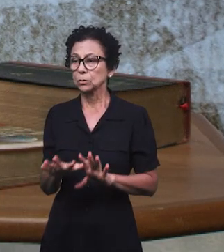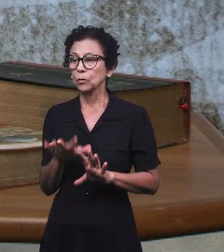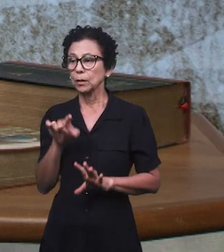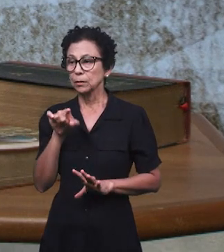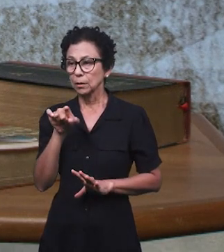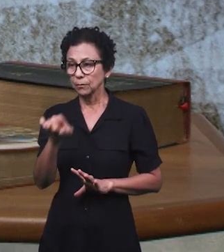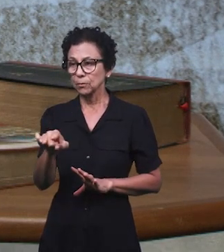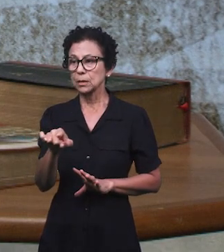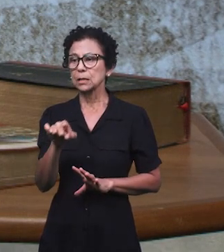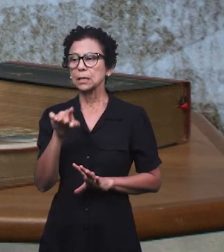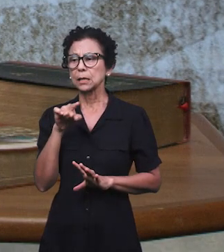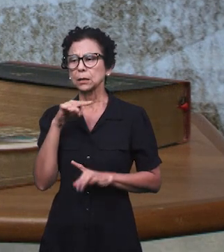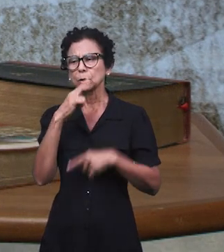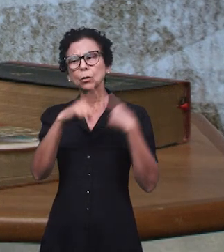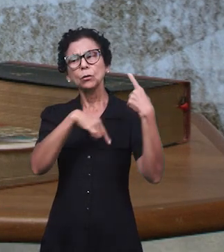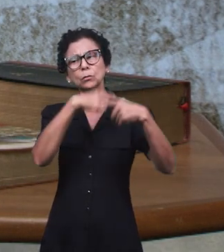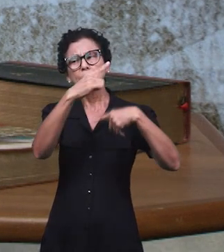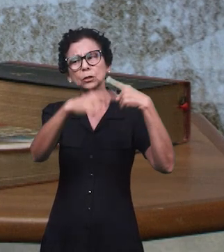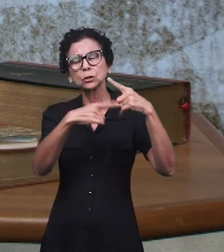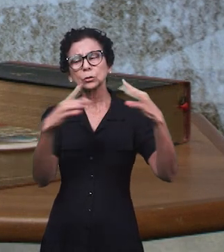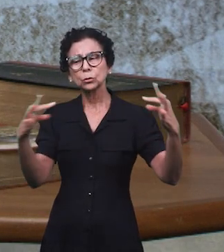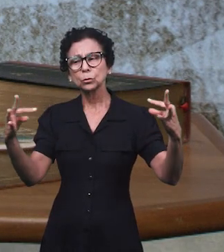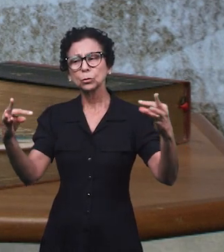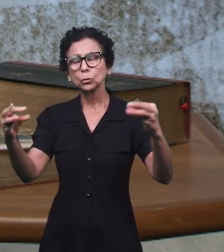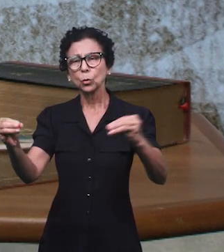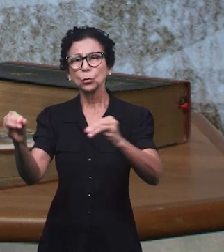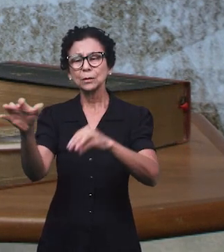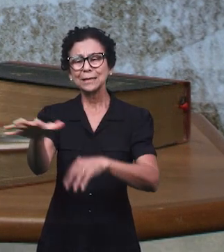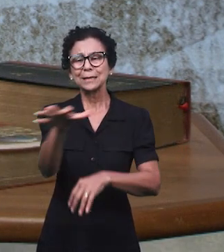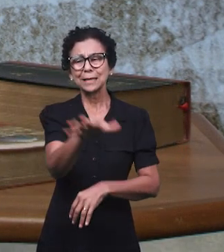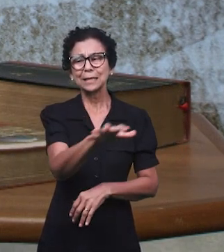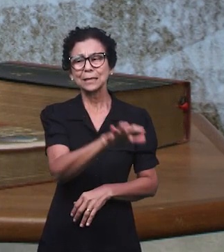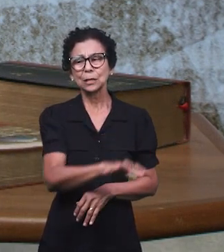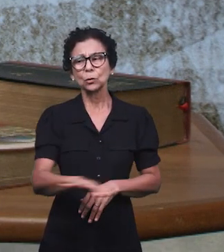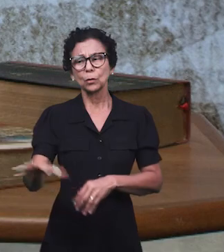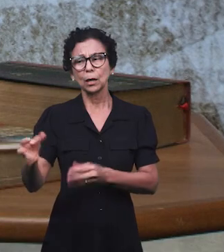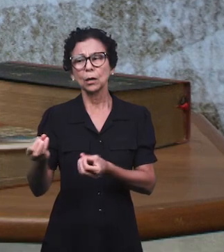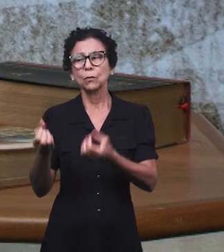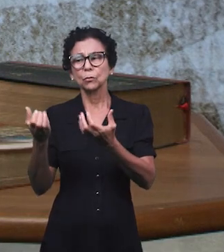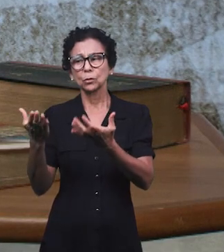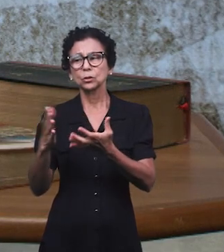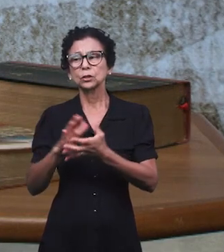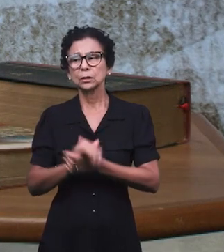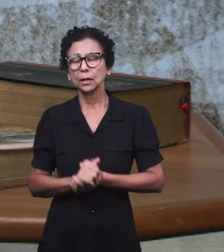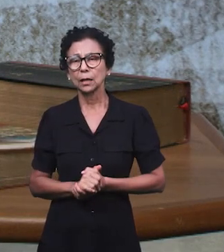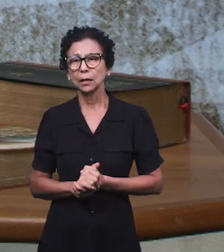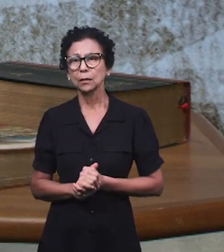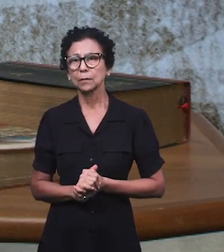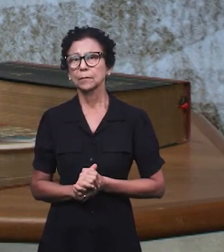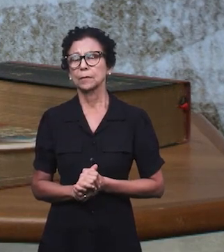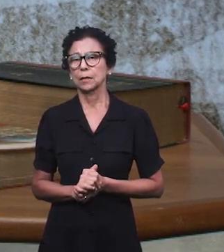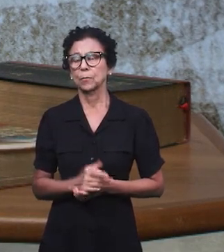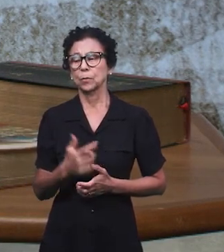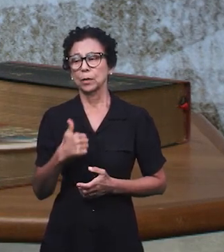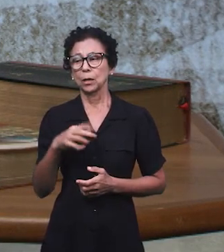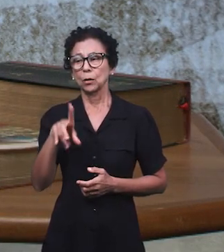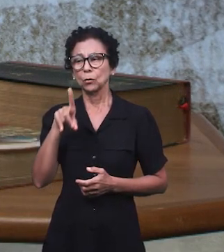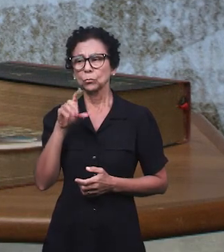todas estas terras e confirmarei o juramento que tenho jurado a Abraão teu pai.